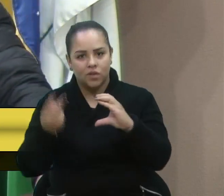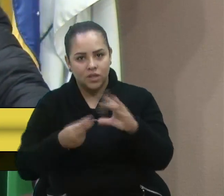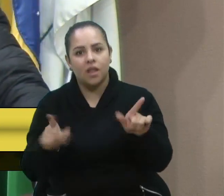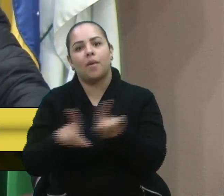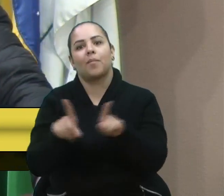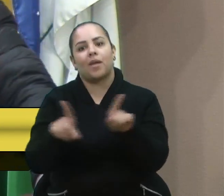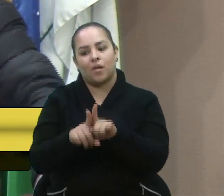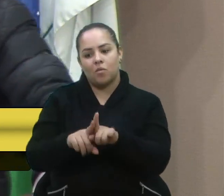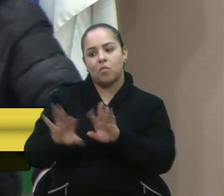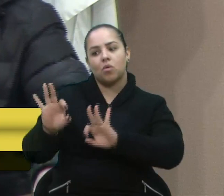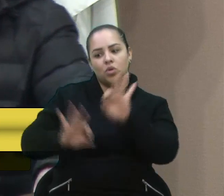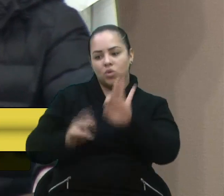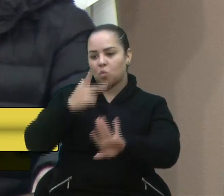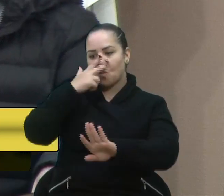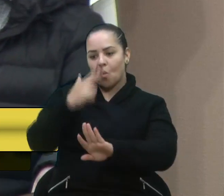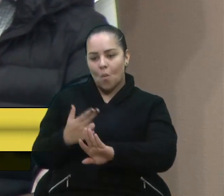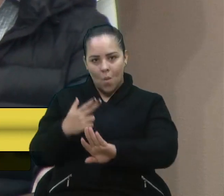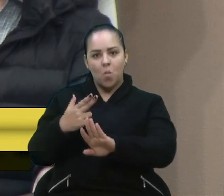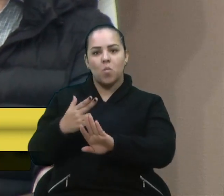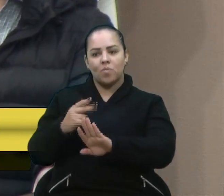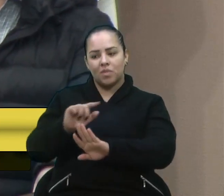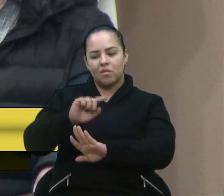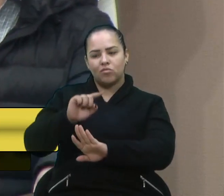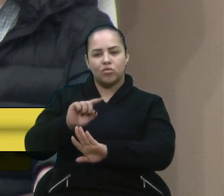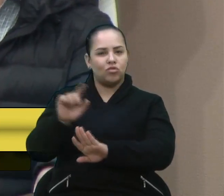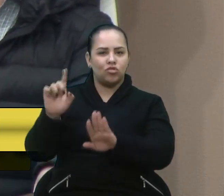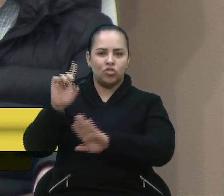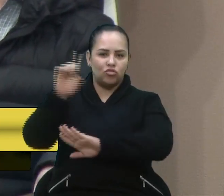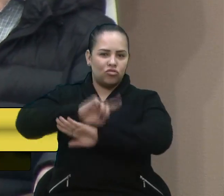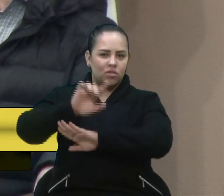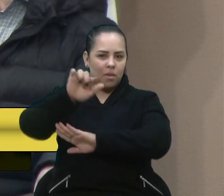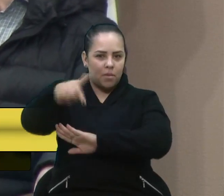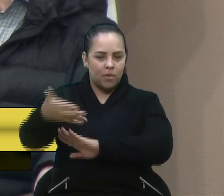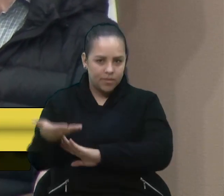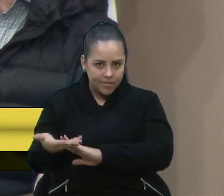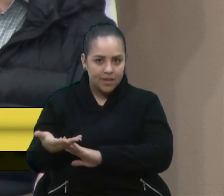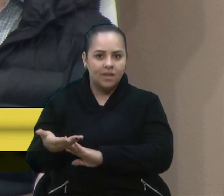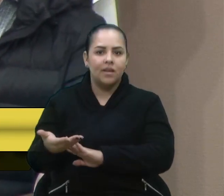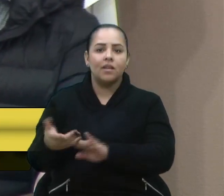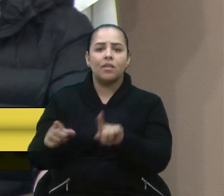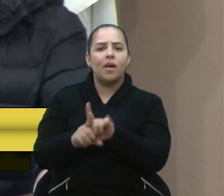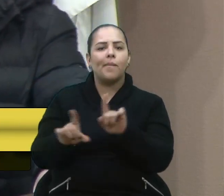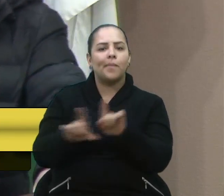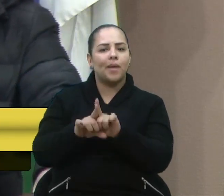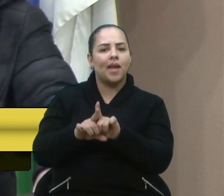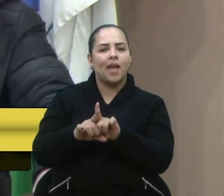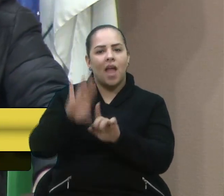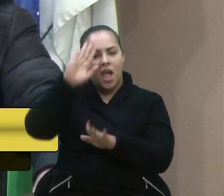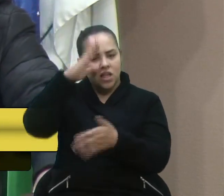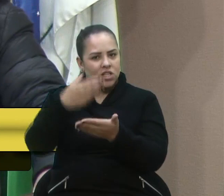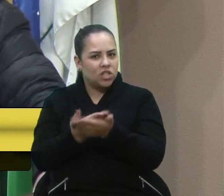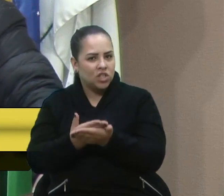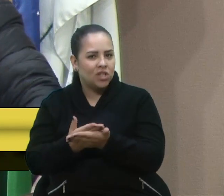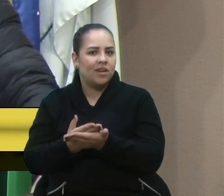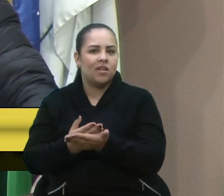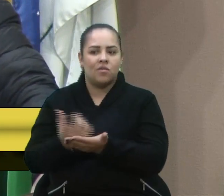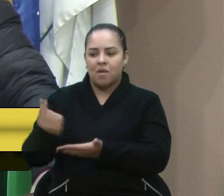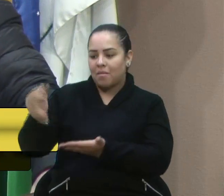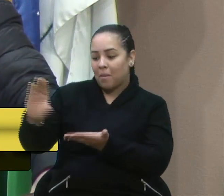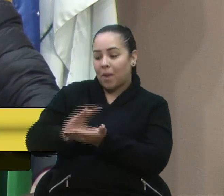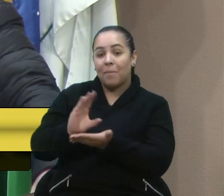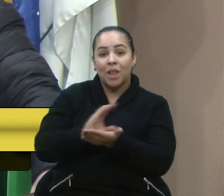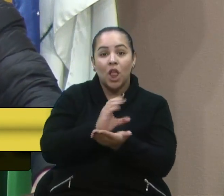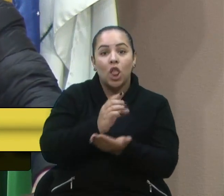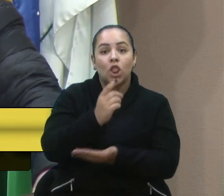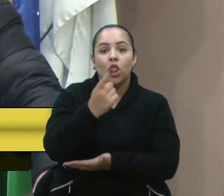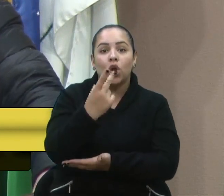nos próximos dias. Além de tudo, a Prefeitura de Porto Alegre está prevendo um investimento nos próximos meses agora de 12 milhões de reais